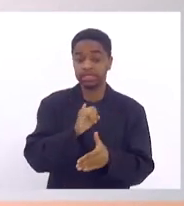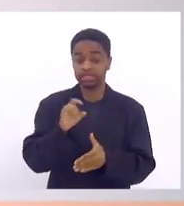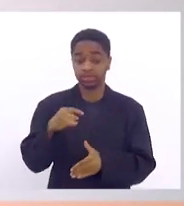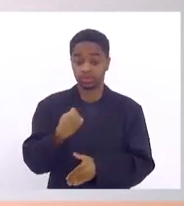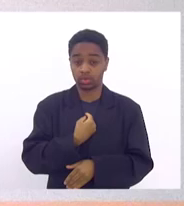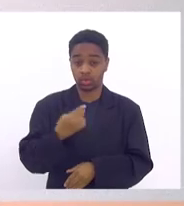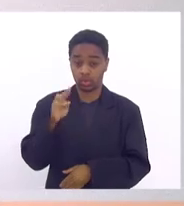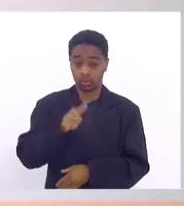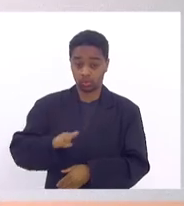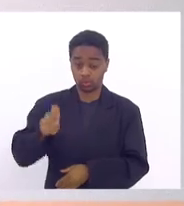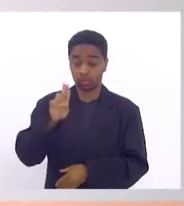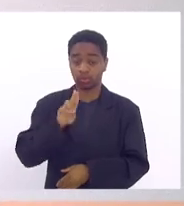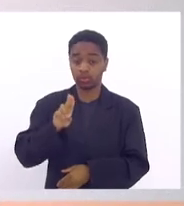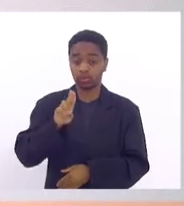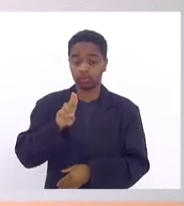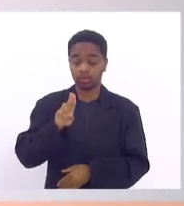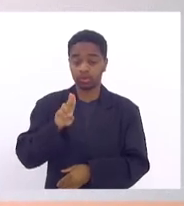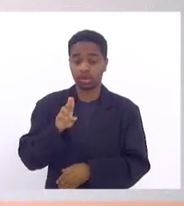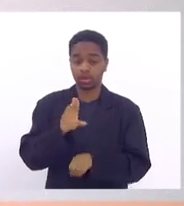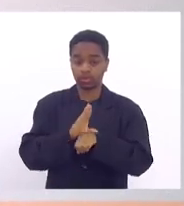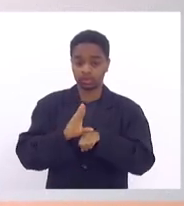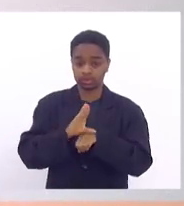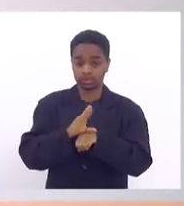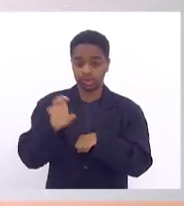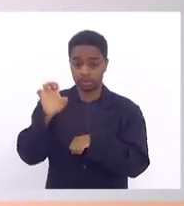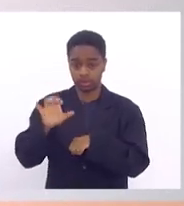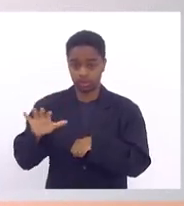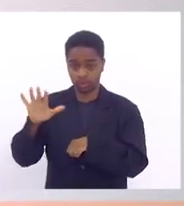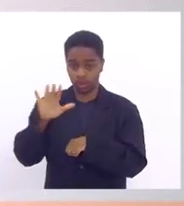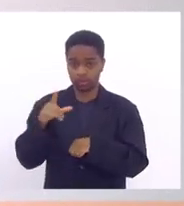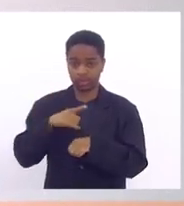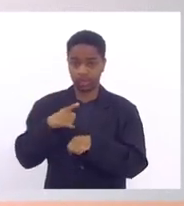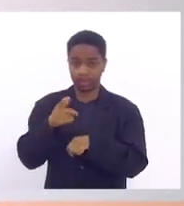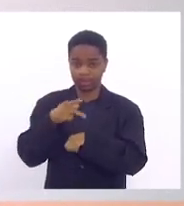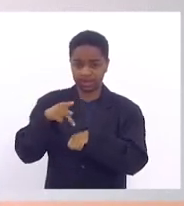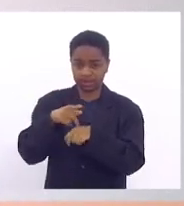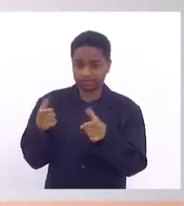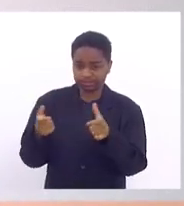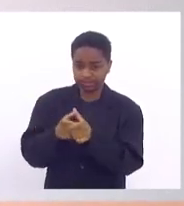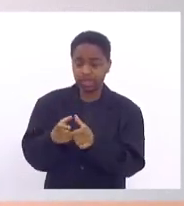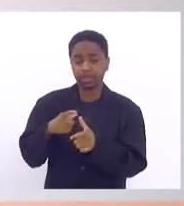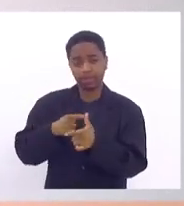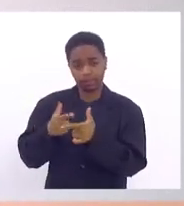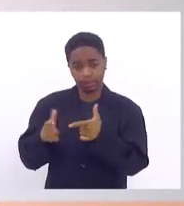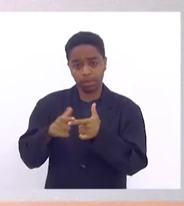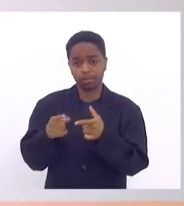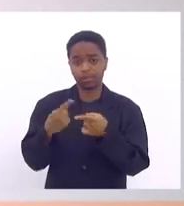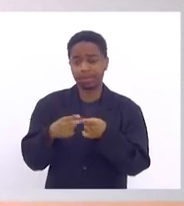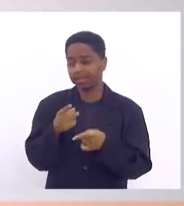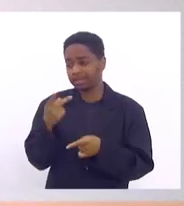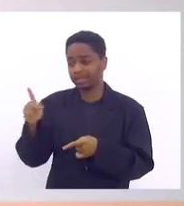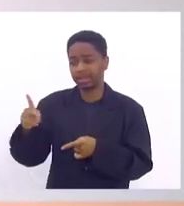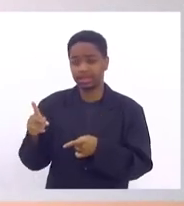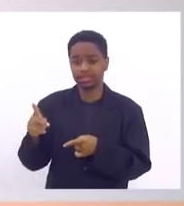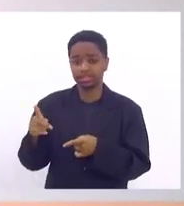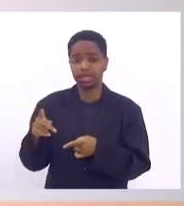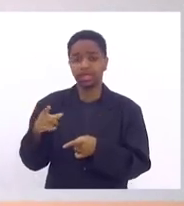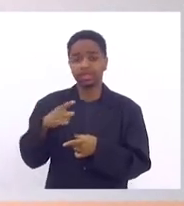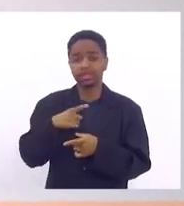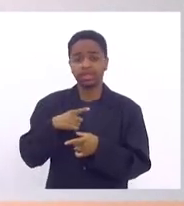lichtenstein na na Europa aquele microp país ia dar problema porque a deles é muito mais descentralizada que a